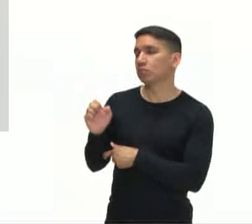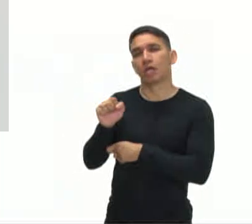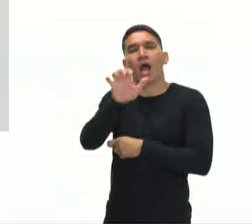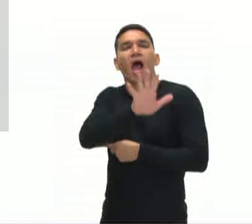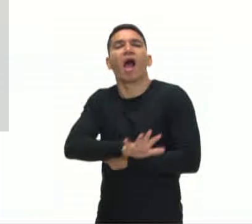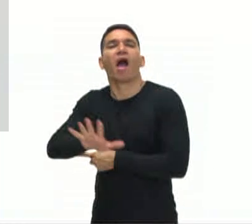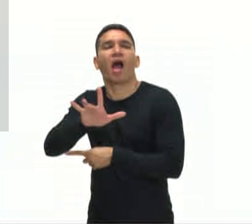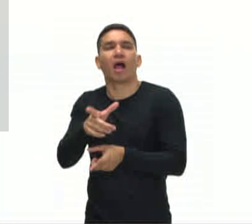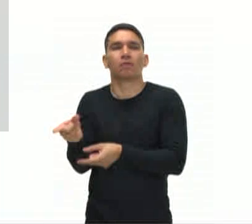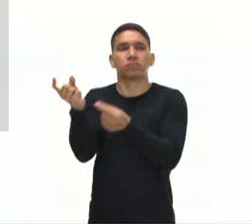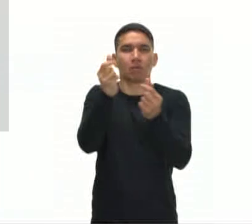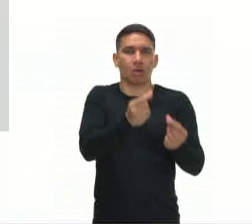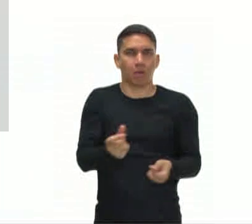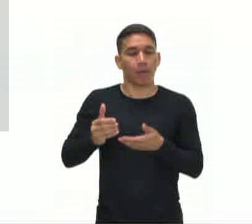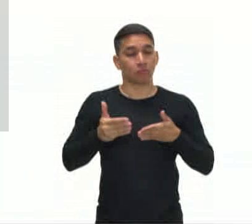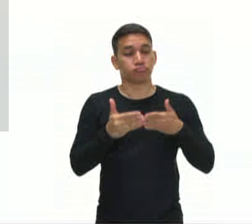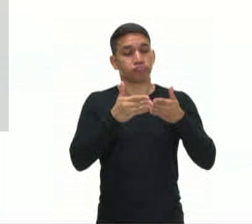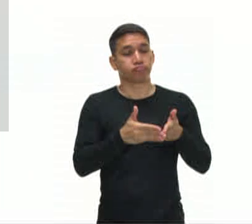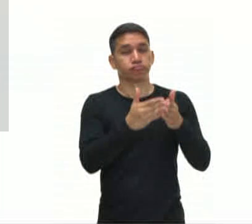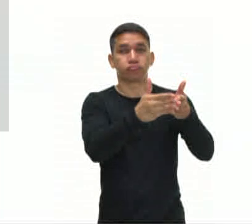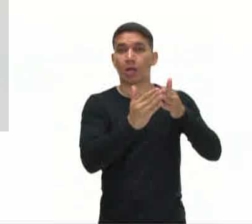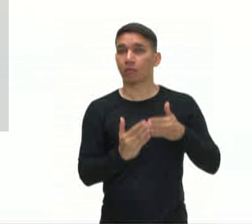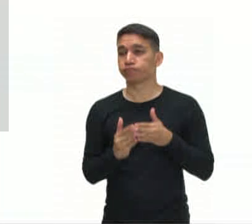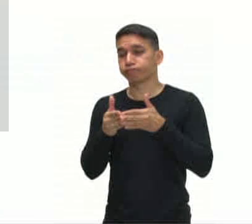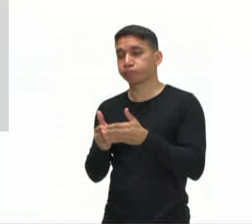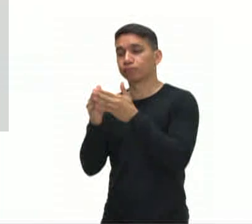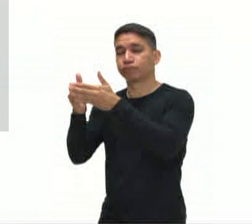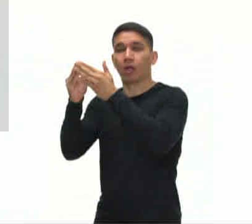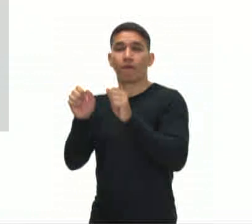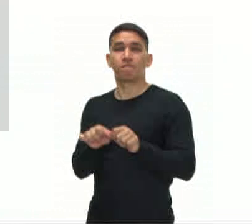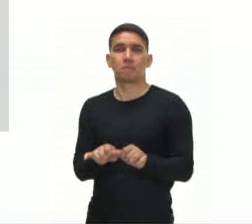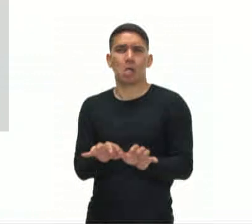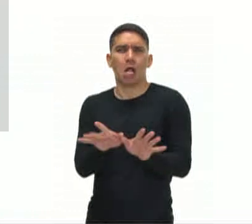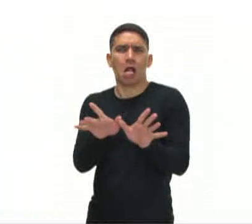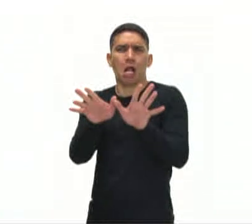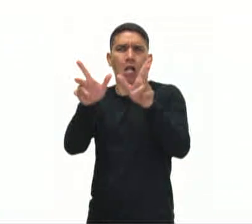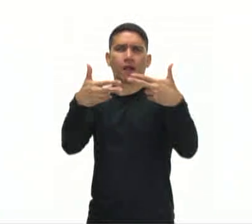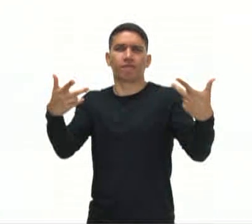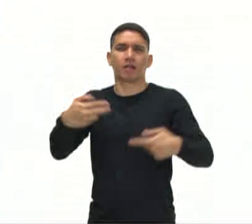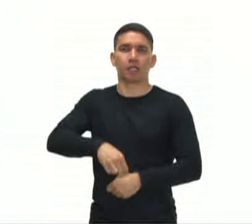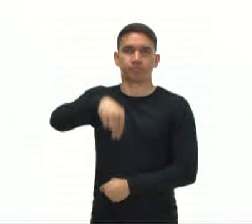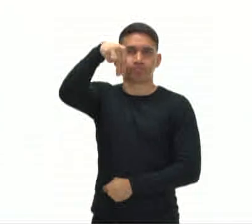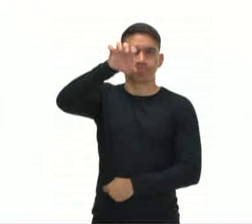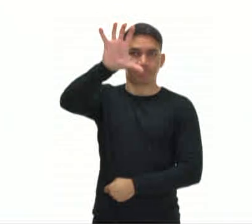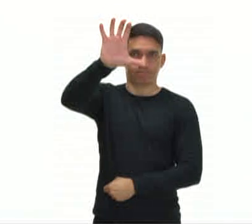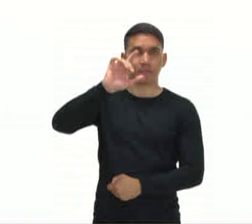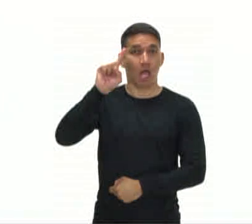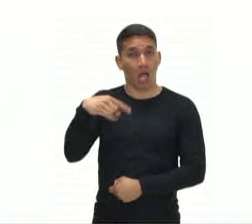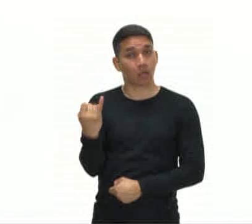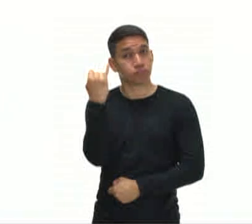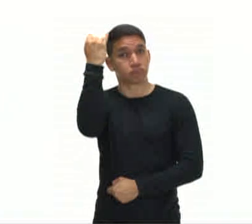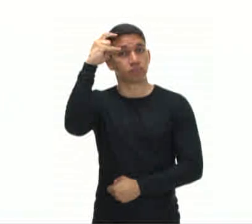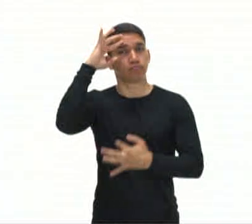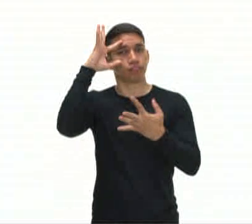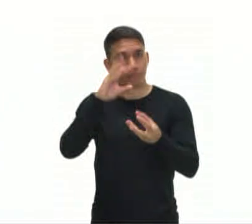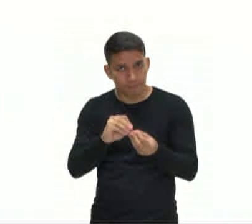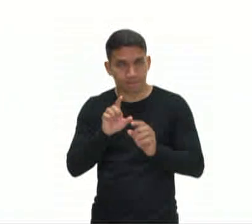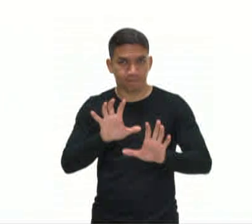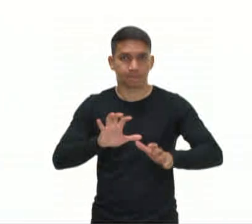são economicamente navegáveis, né, da região norte. Então é importante pensar a esse respeito.